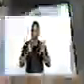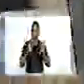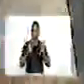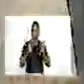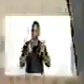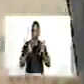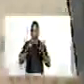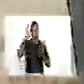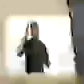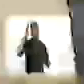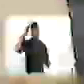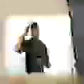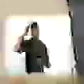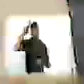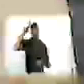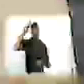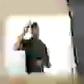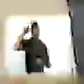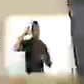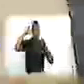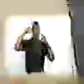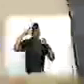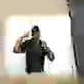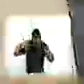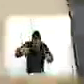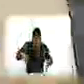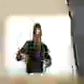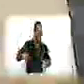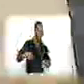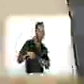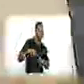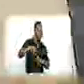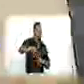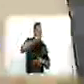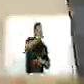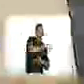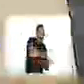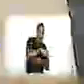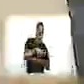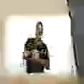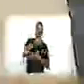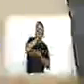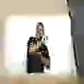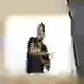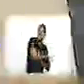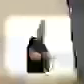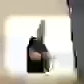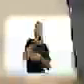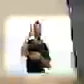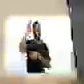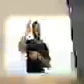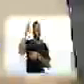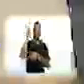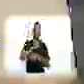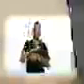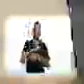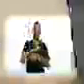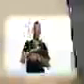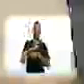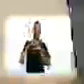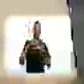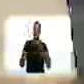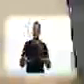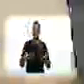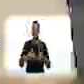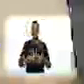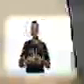tem uma coisa ele lev e coloca a cabeça e tira o lixo lá de dentro ele consegue espalhar o lixo para todo lado então contêiner